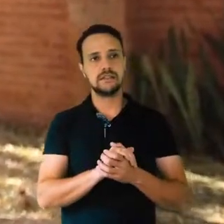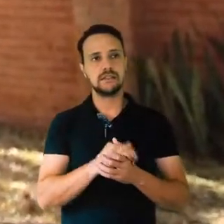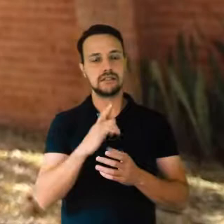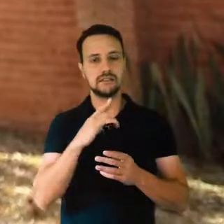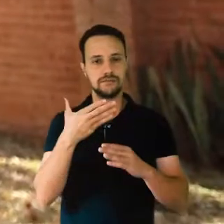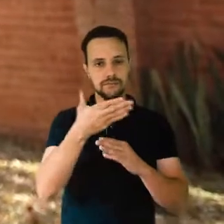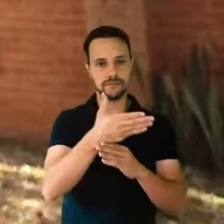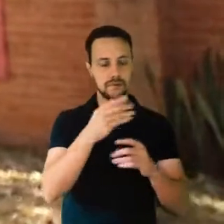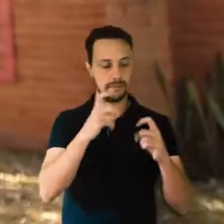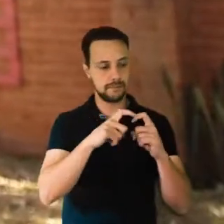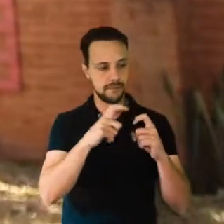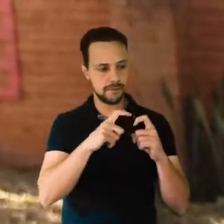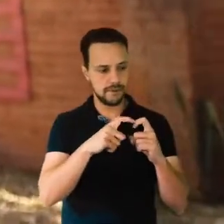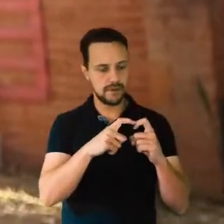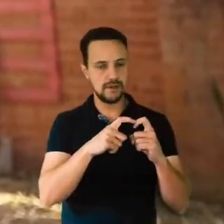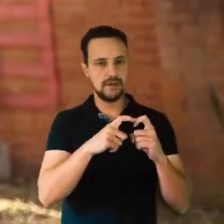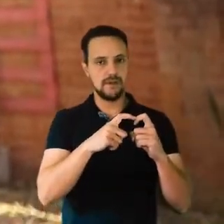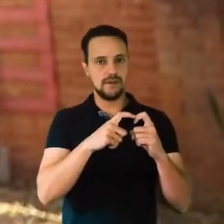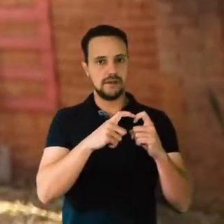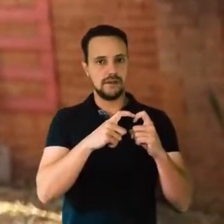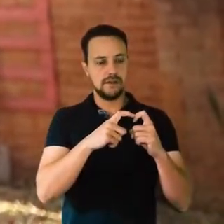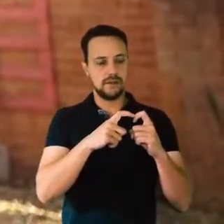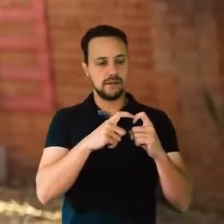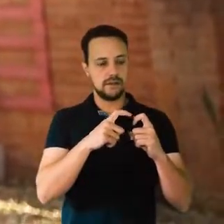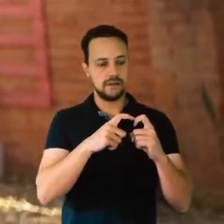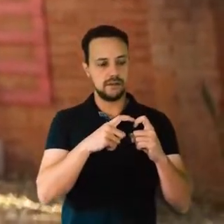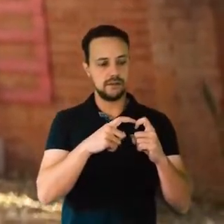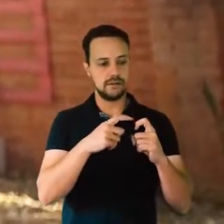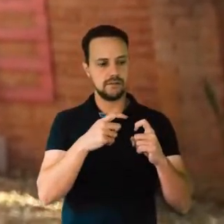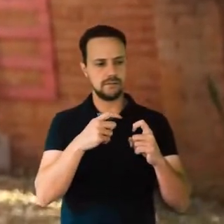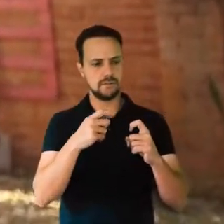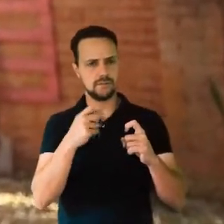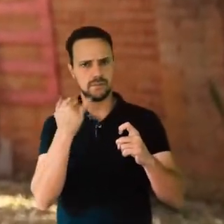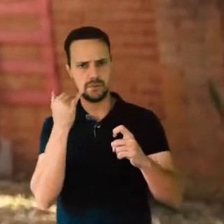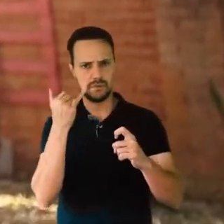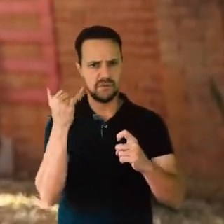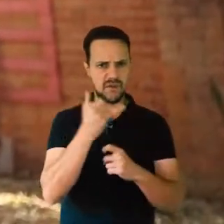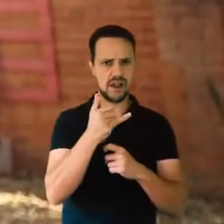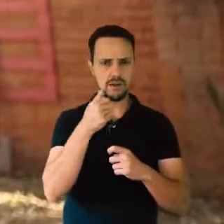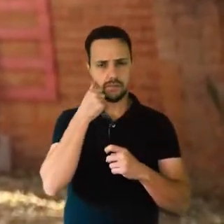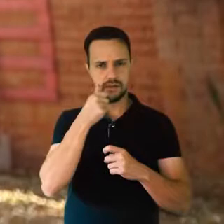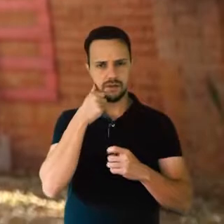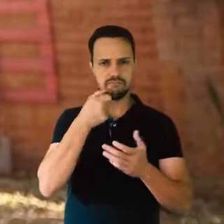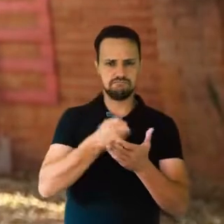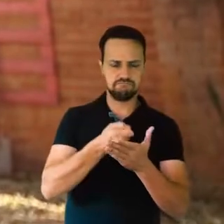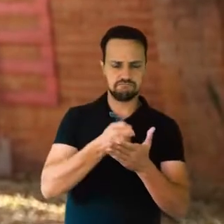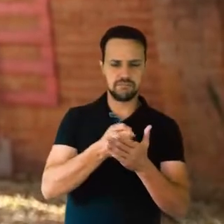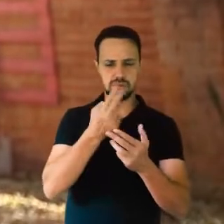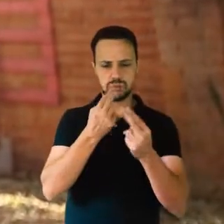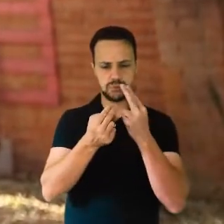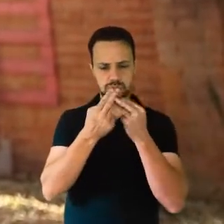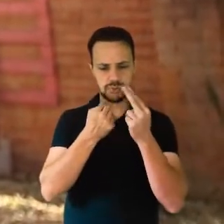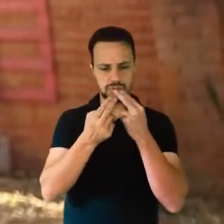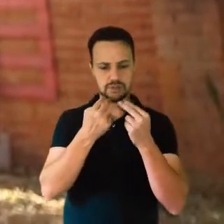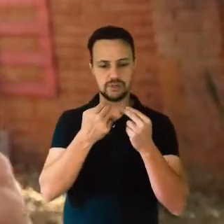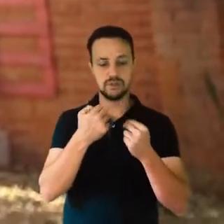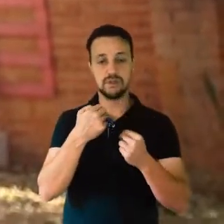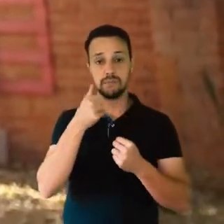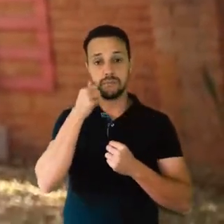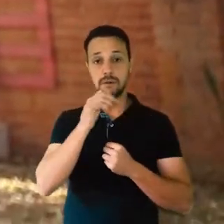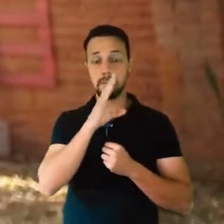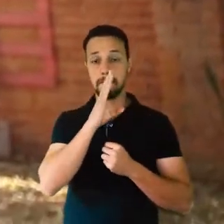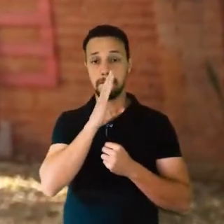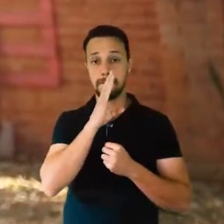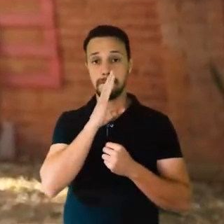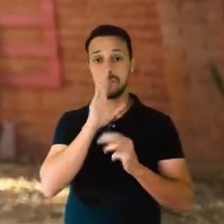ia no médico, assim, e... O médico falava do peso e cobrava, o nutricionista, a menina não